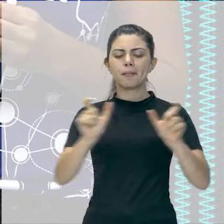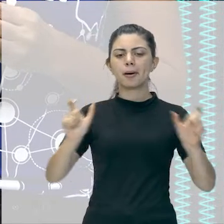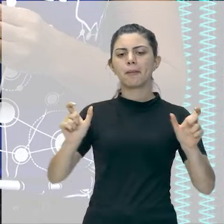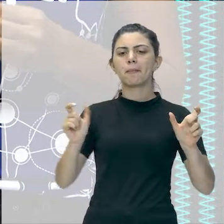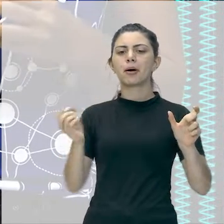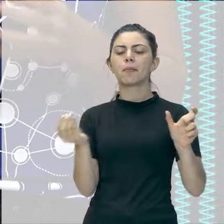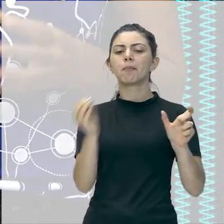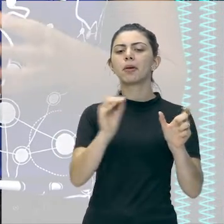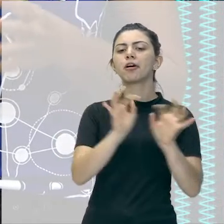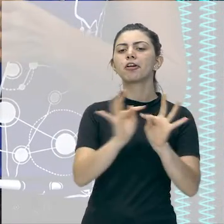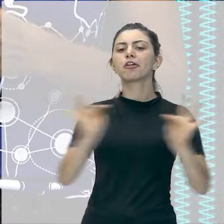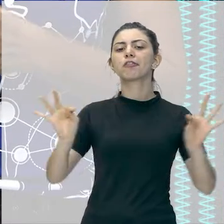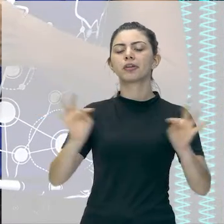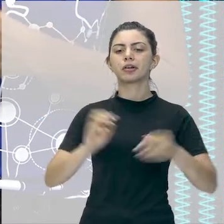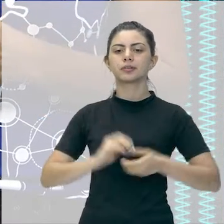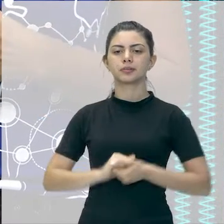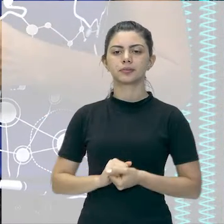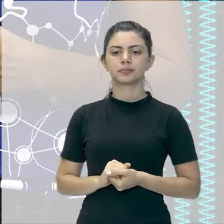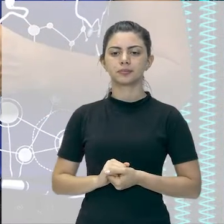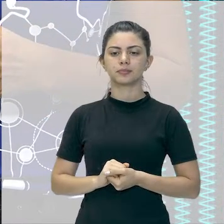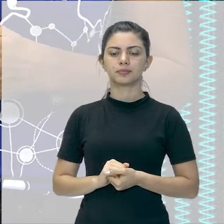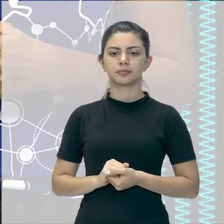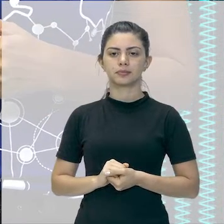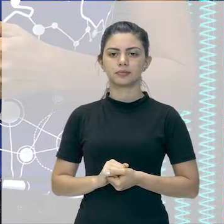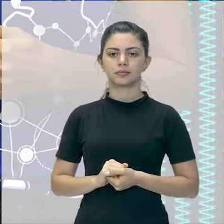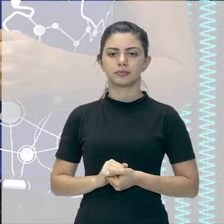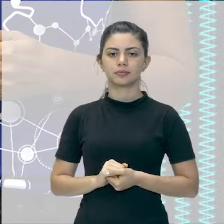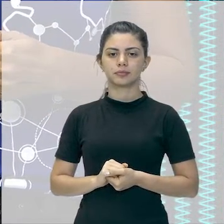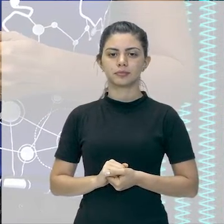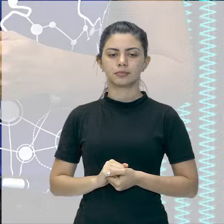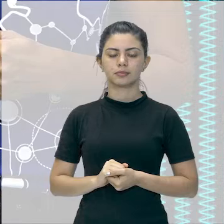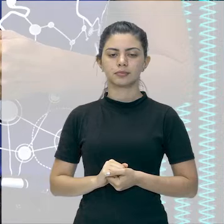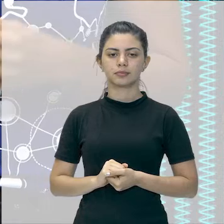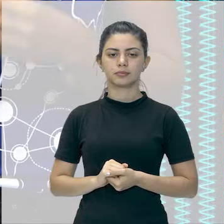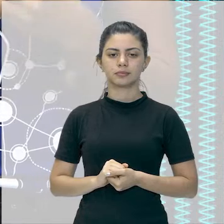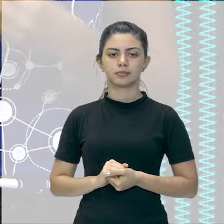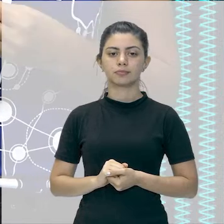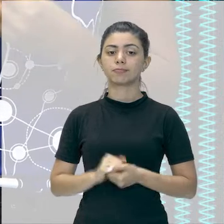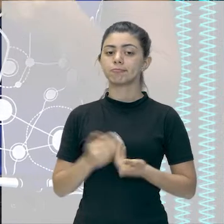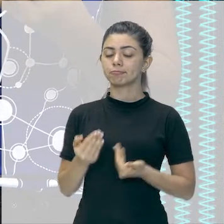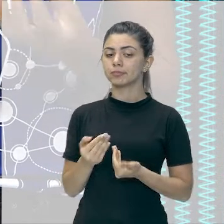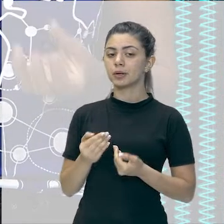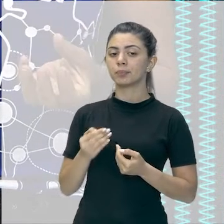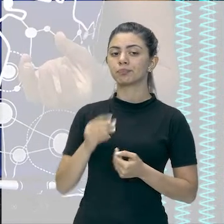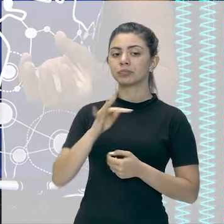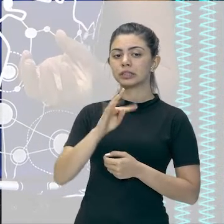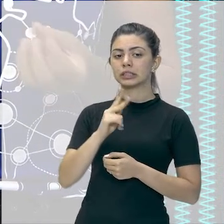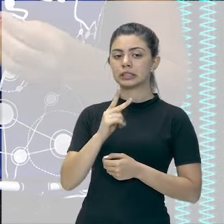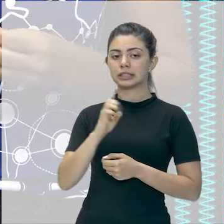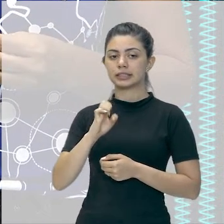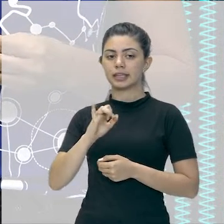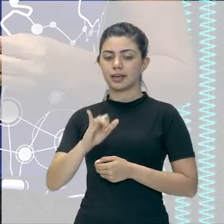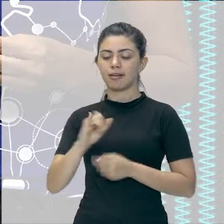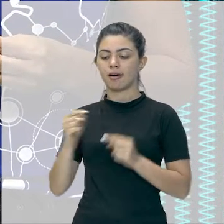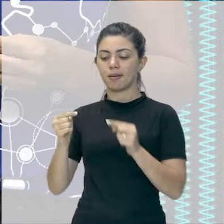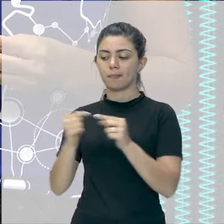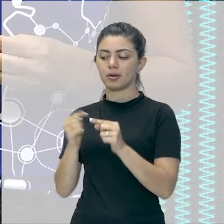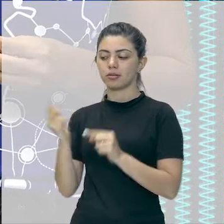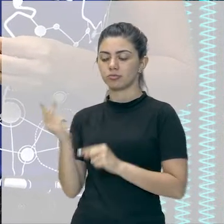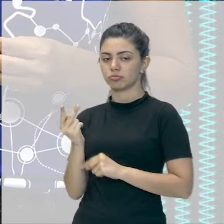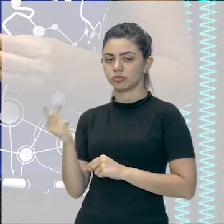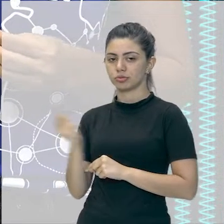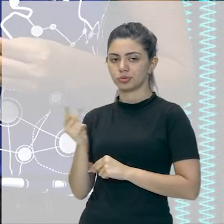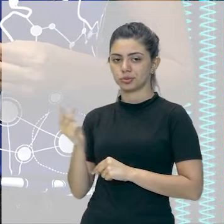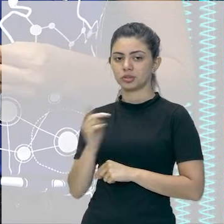está escrito assim, they did not eat. They, que são eles, né? Did, que é o